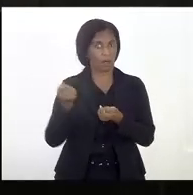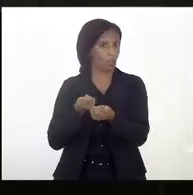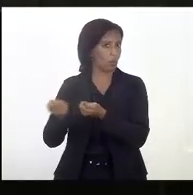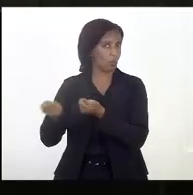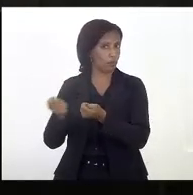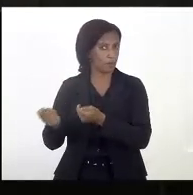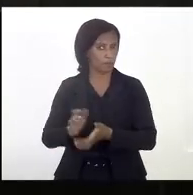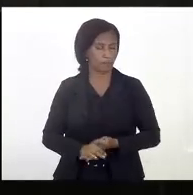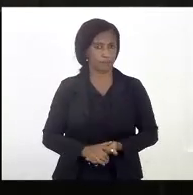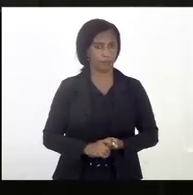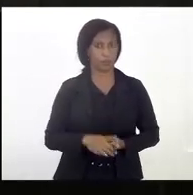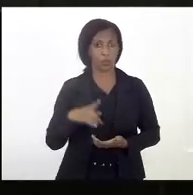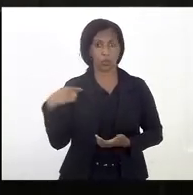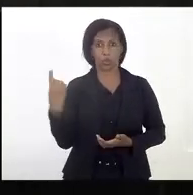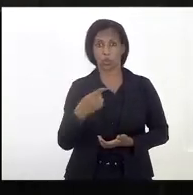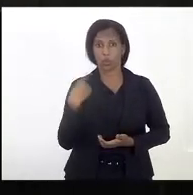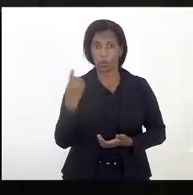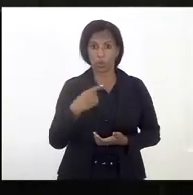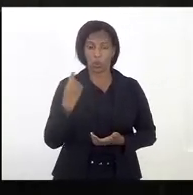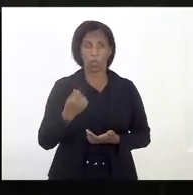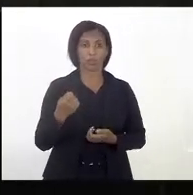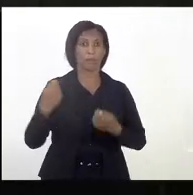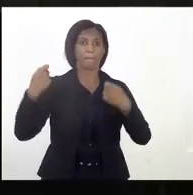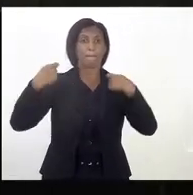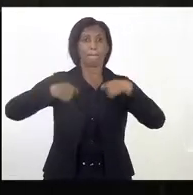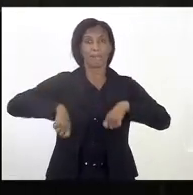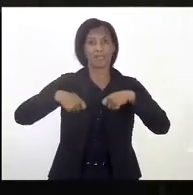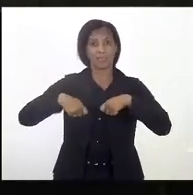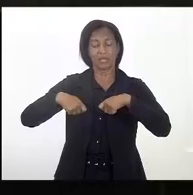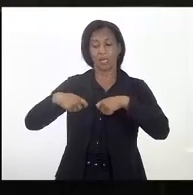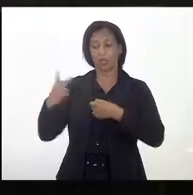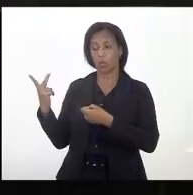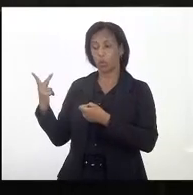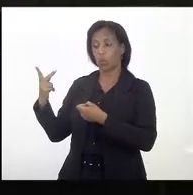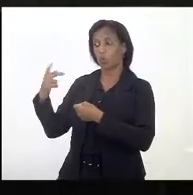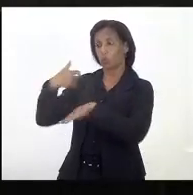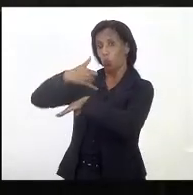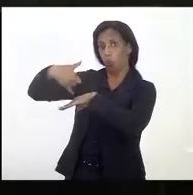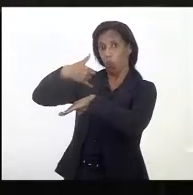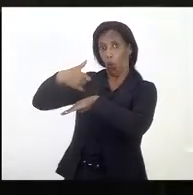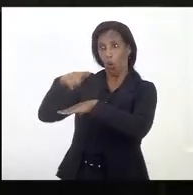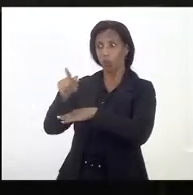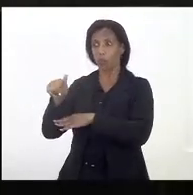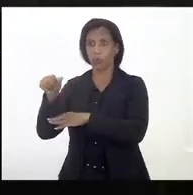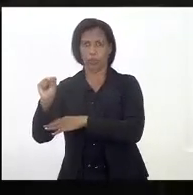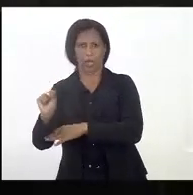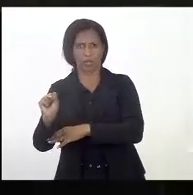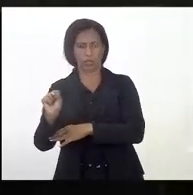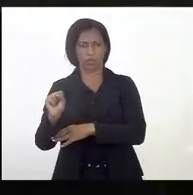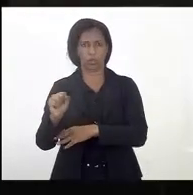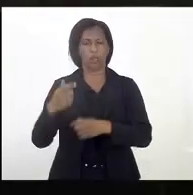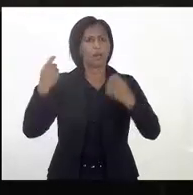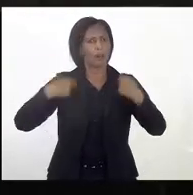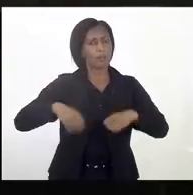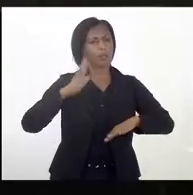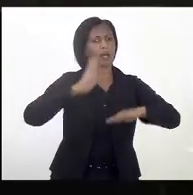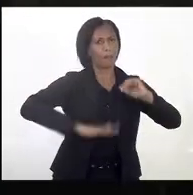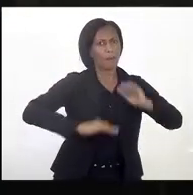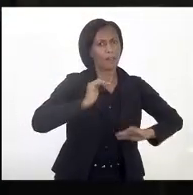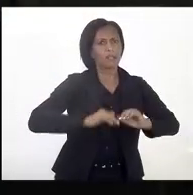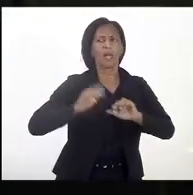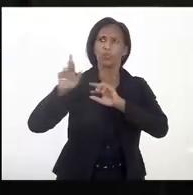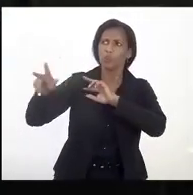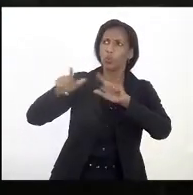nossa economia nós estamos excessivamente dependente da cadeia do lado do gás no temos que desprezaram pela muito potente Mas temos que ter capacidade de